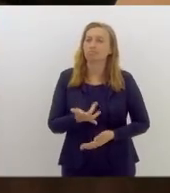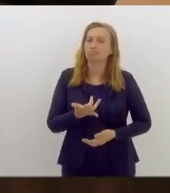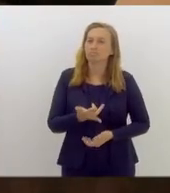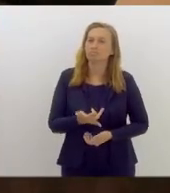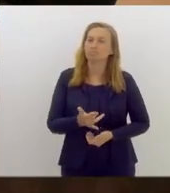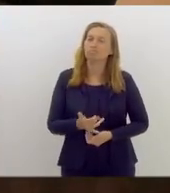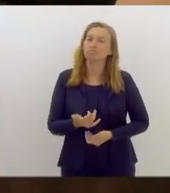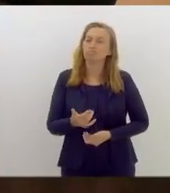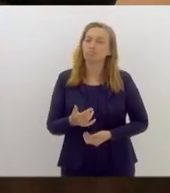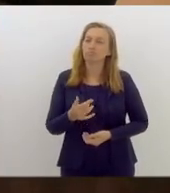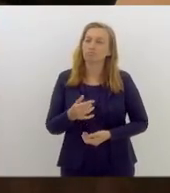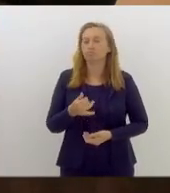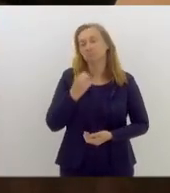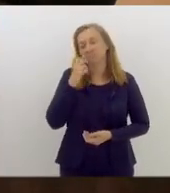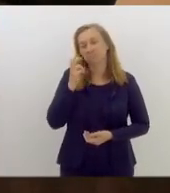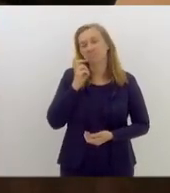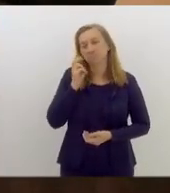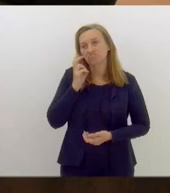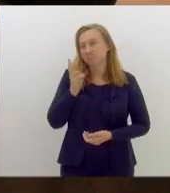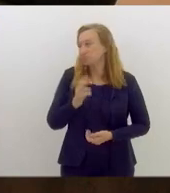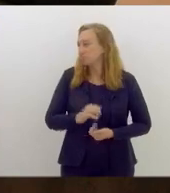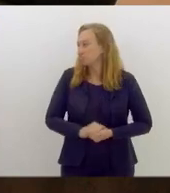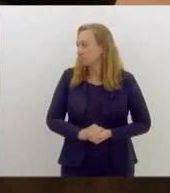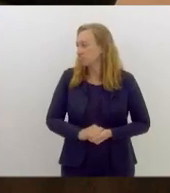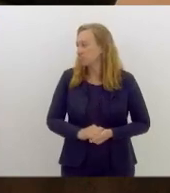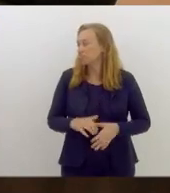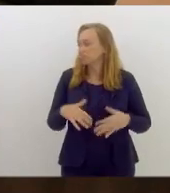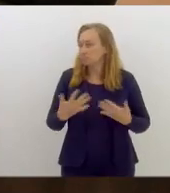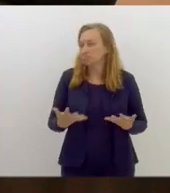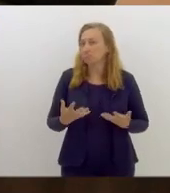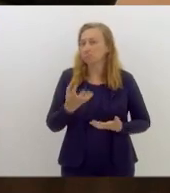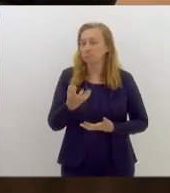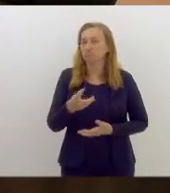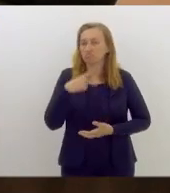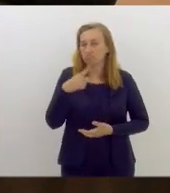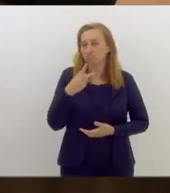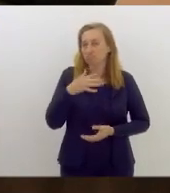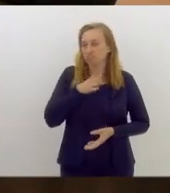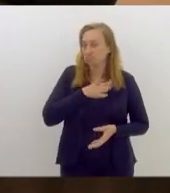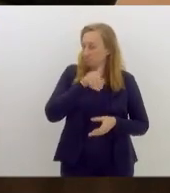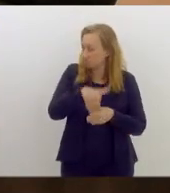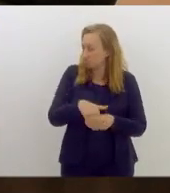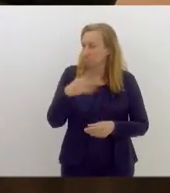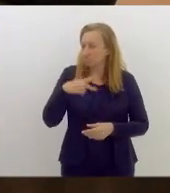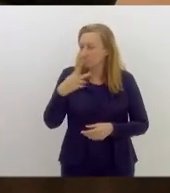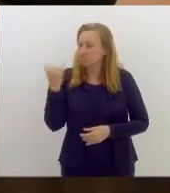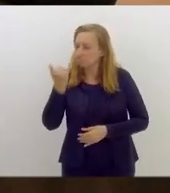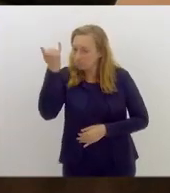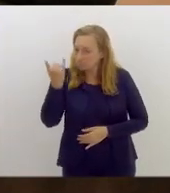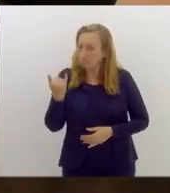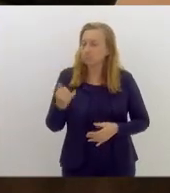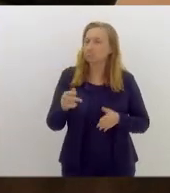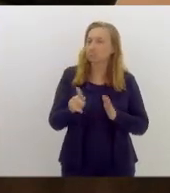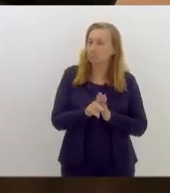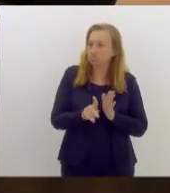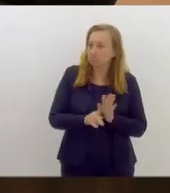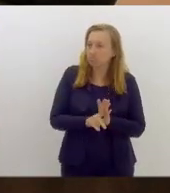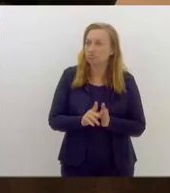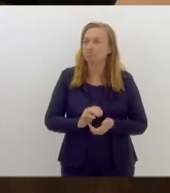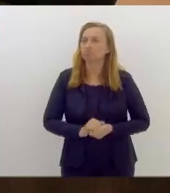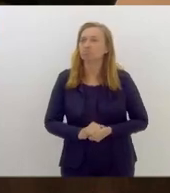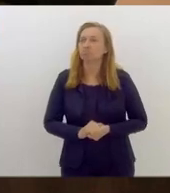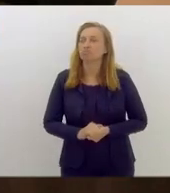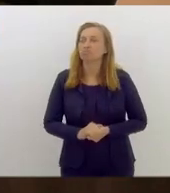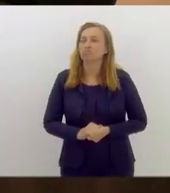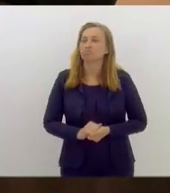muito indignado e muito constrangido. Muito constrangido. Eu queria declarar o meu voto e dizer que é muito importante esse projeto